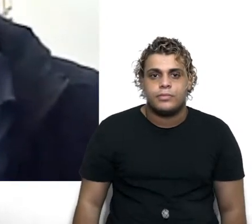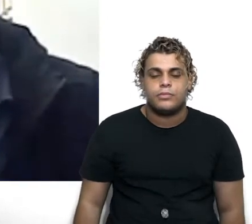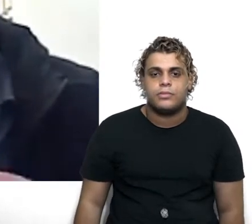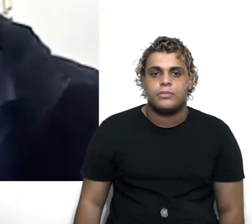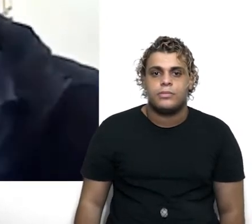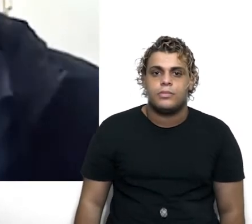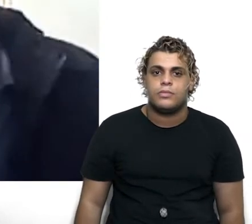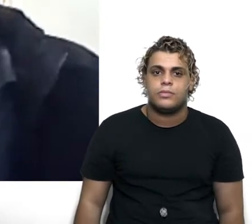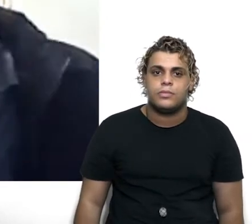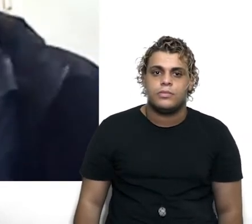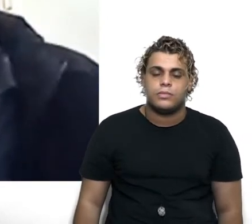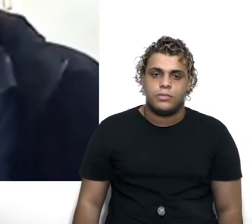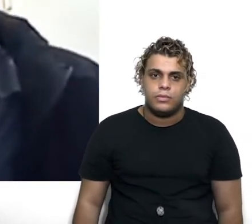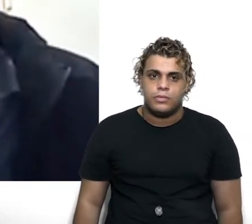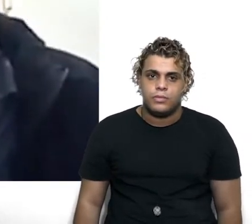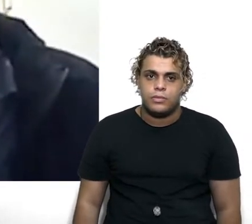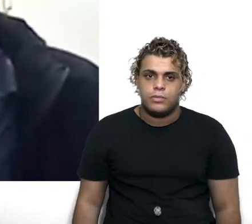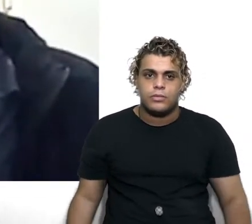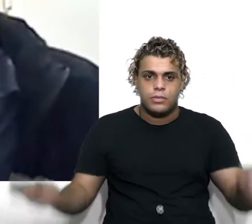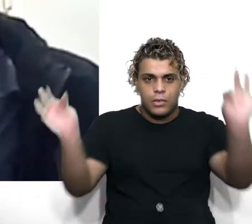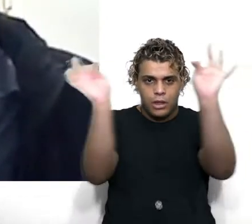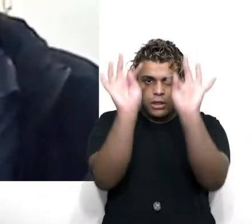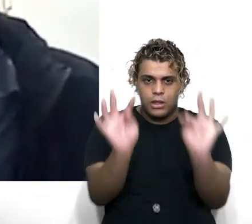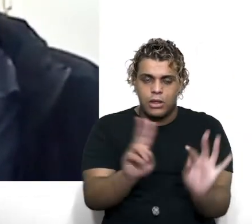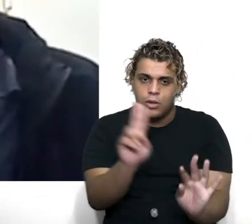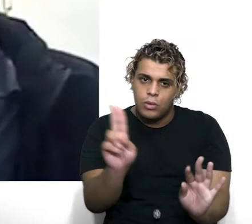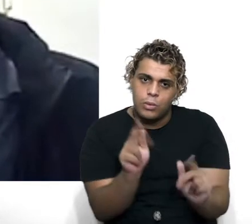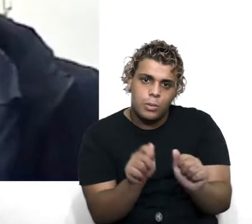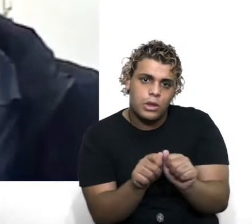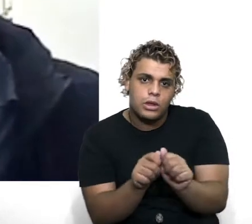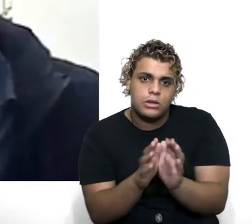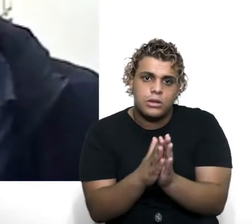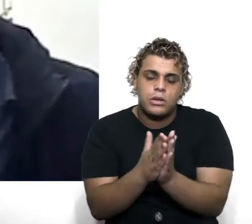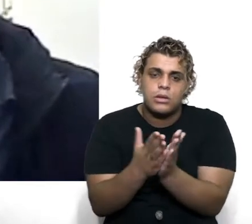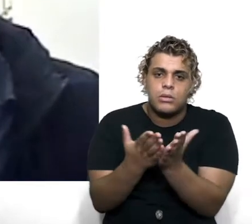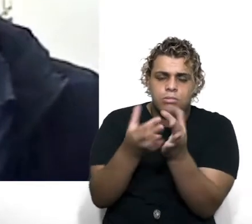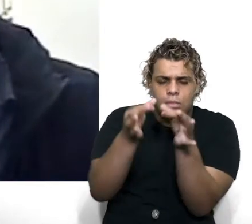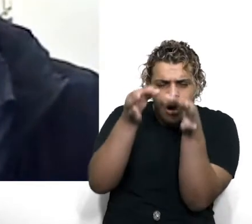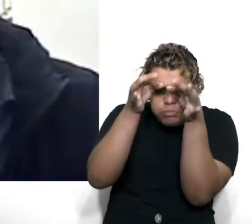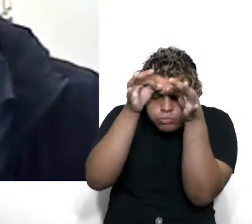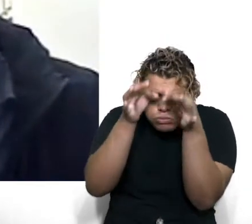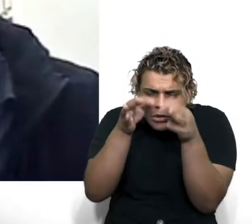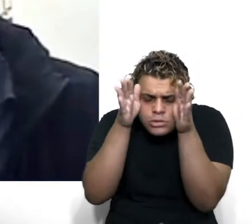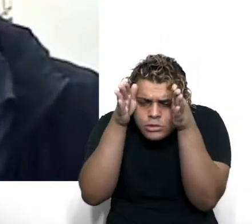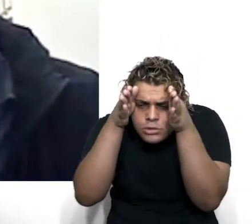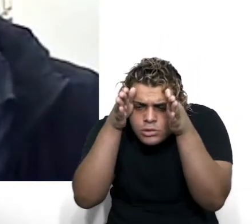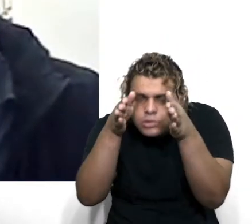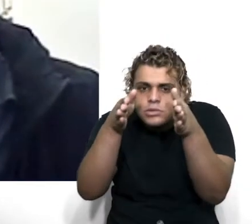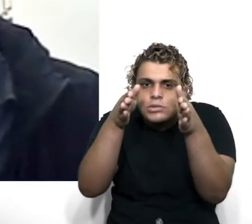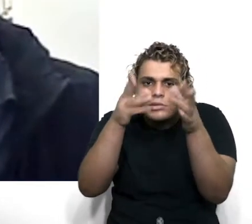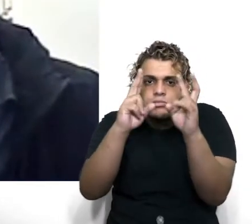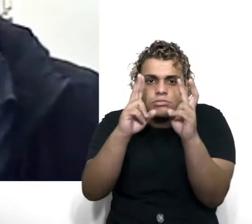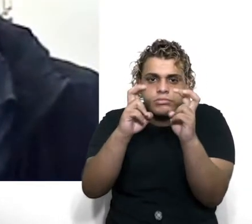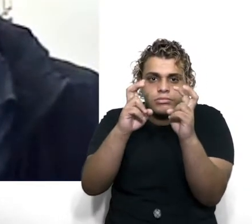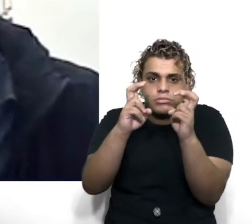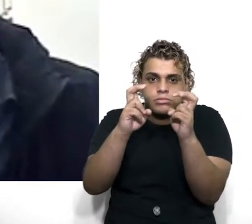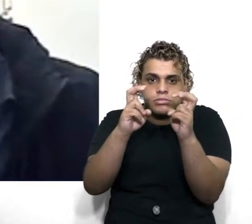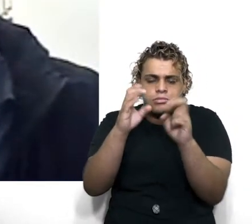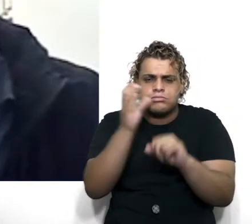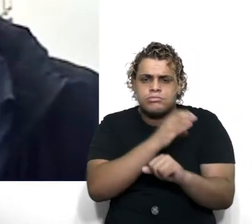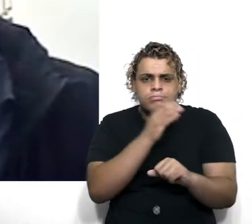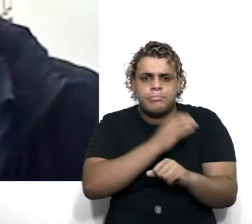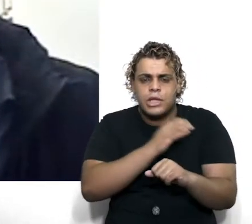com a Água Lusa, porque eu também estava a fazer um livro muito centrado neste tema, ou seja, de repente